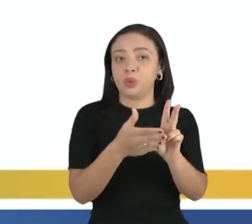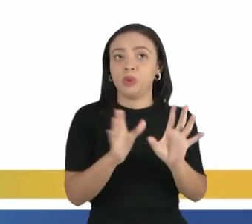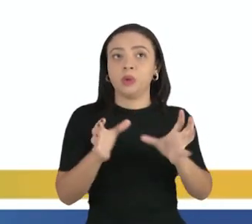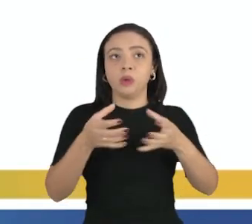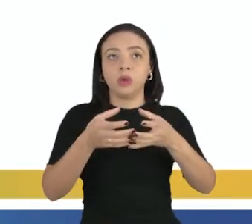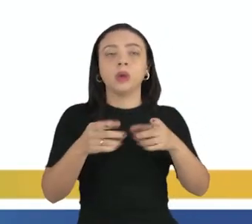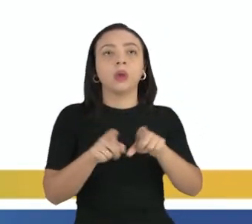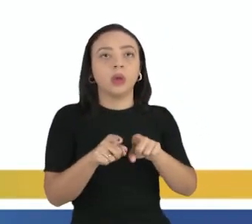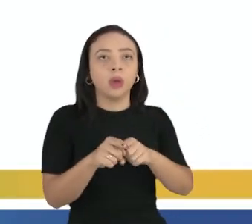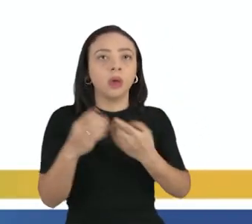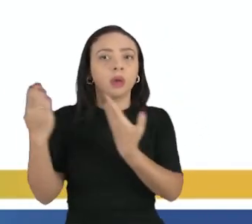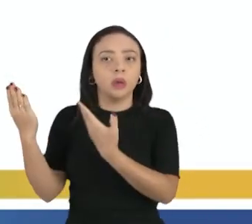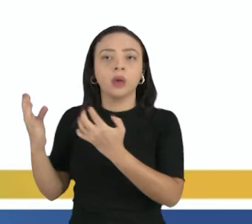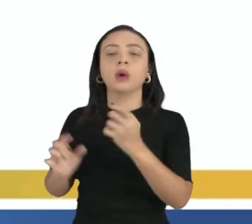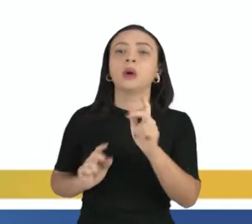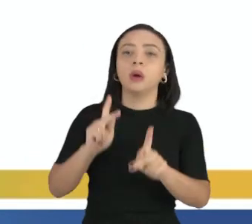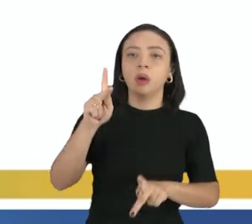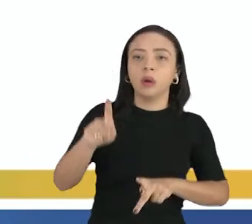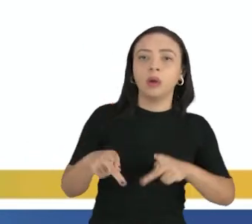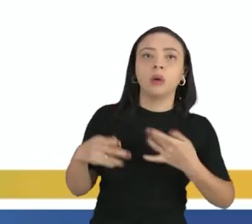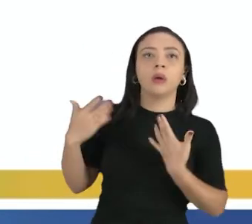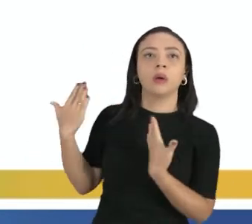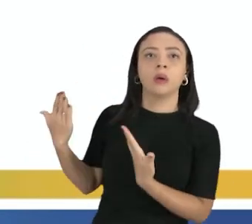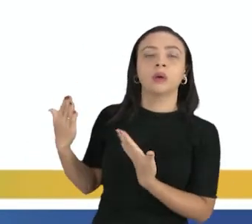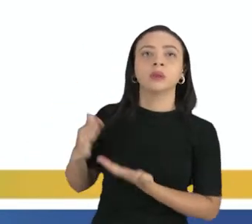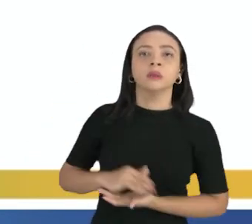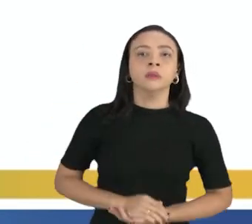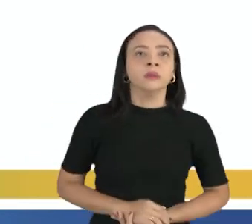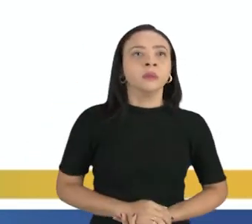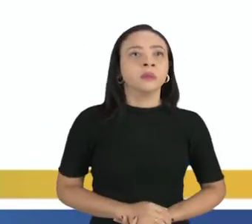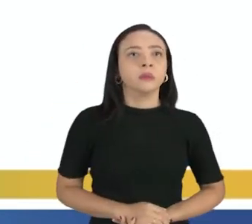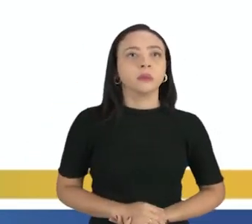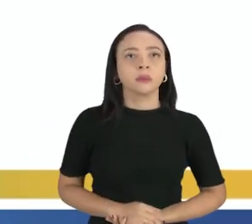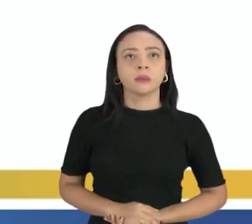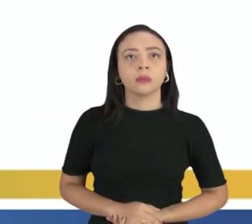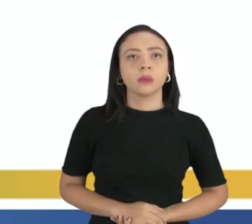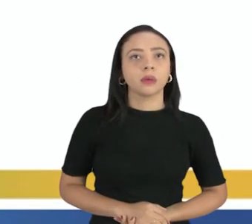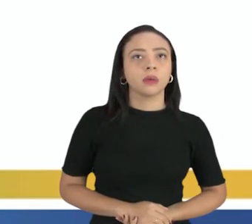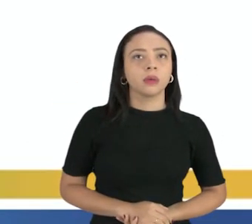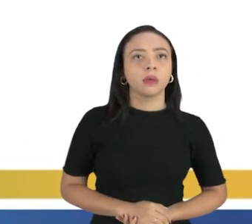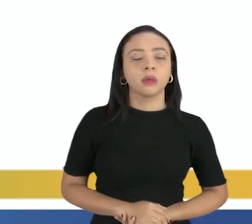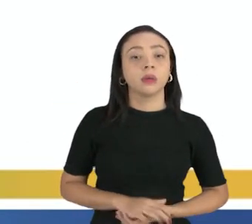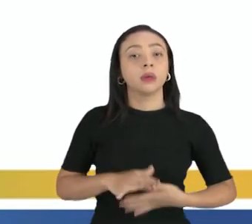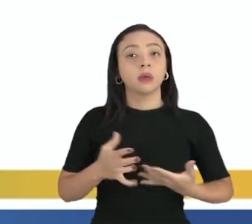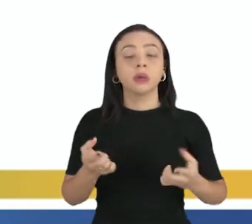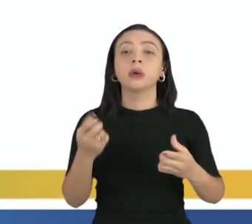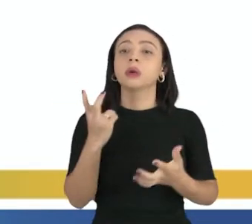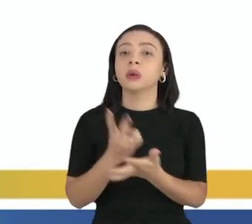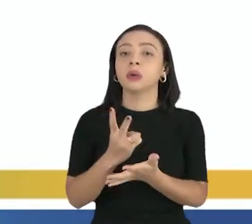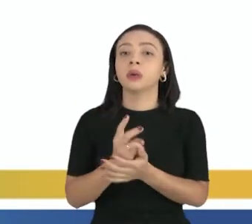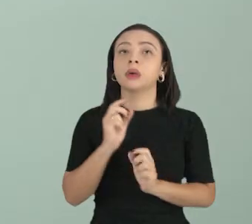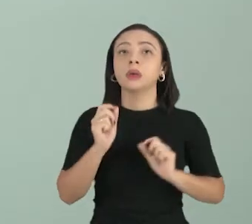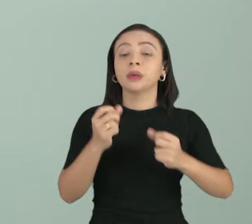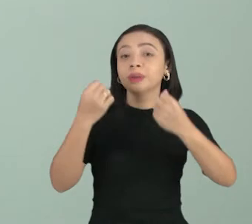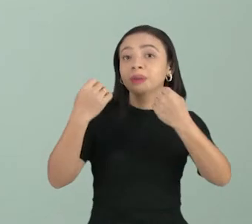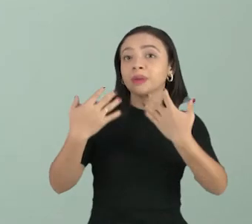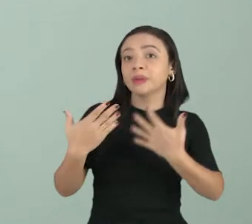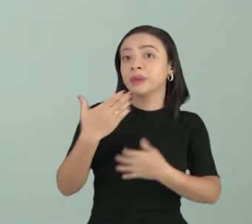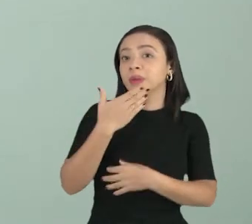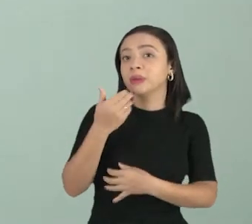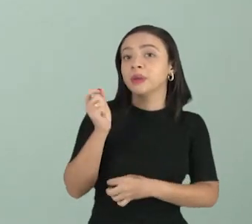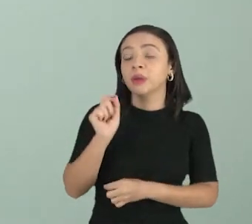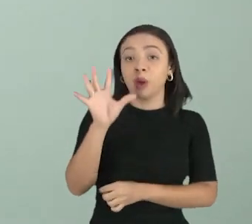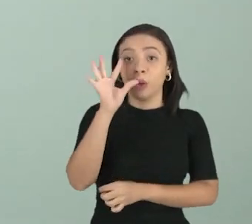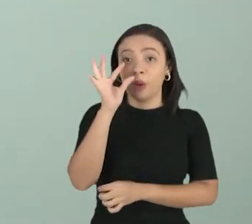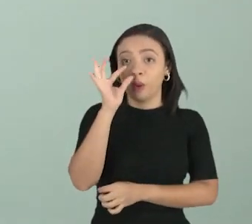Mais uma imagem dos povos axanincas, certo? E continuando, nós vamos falar um pouquinho